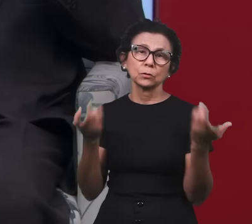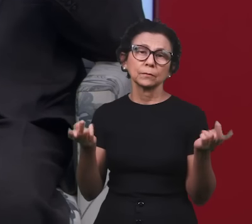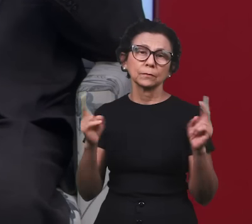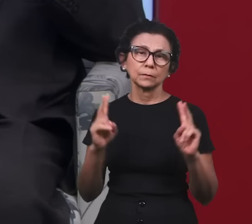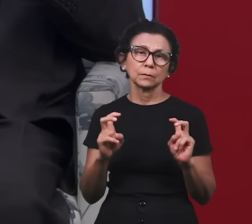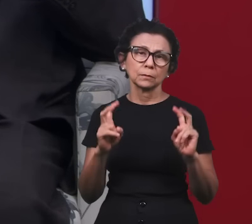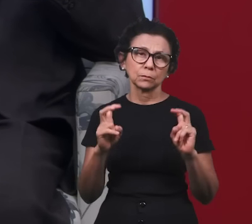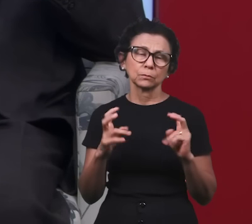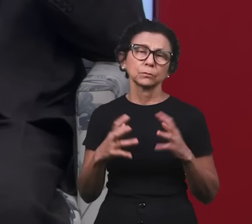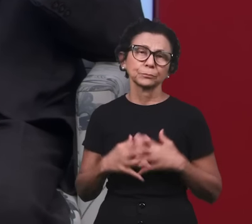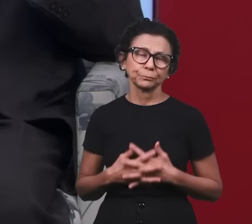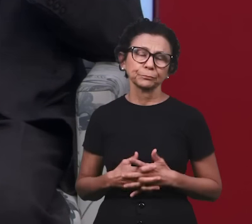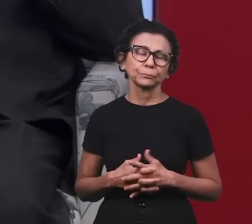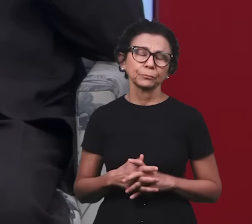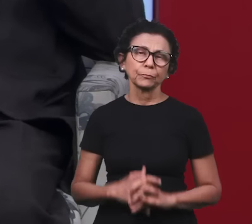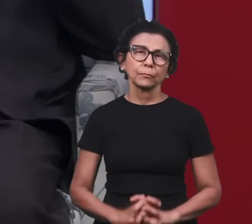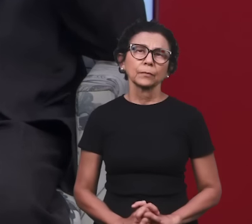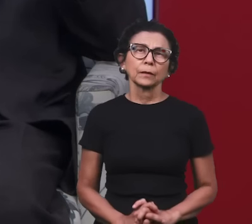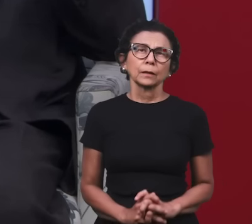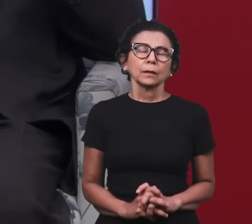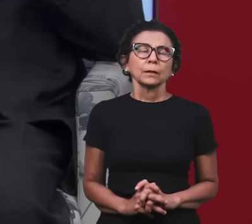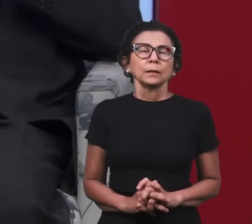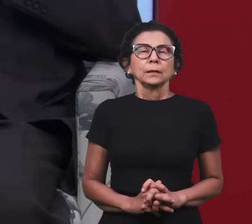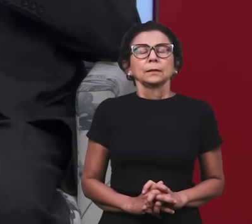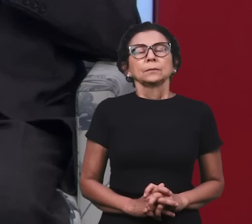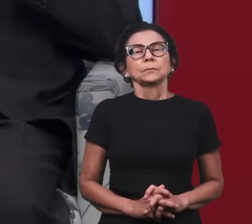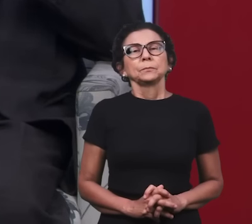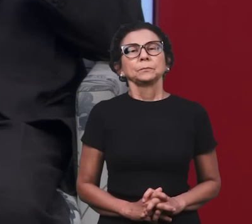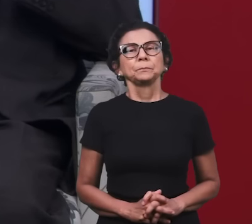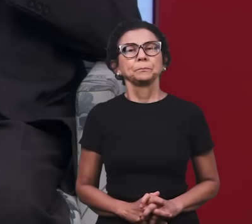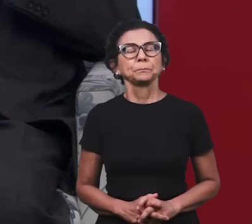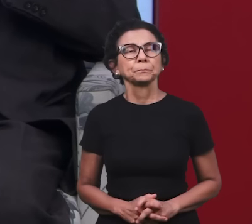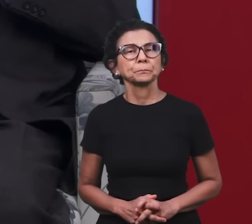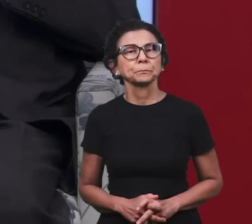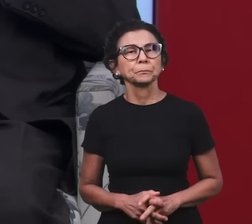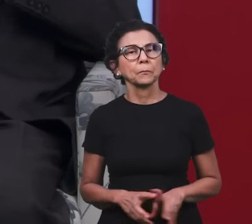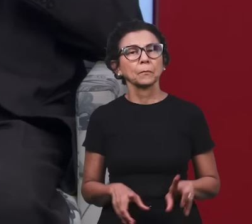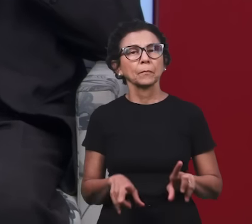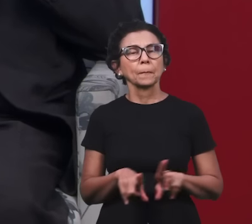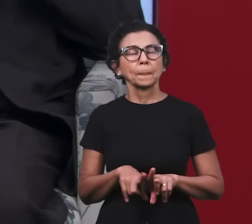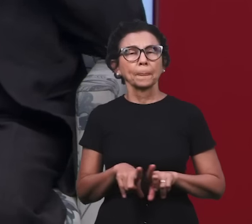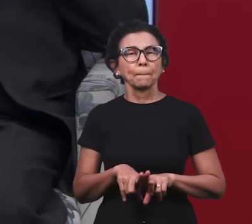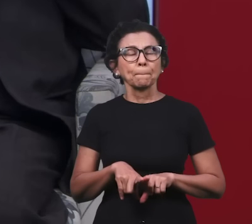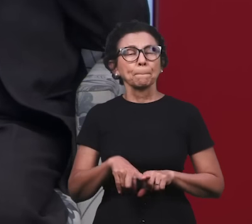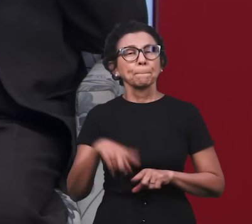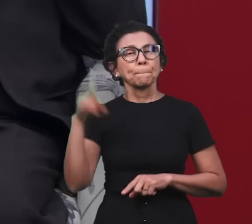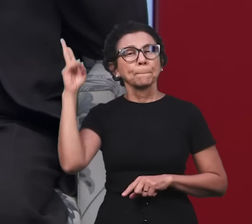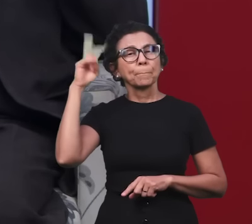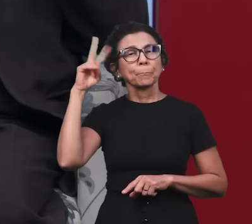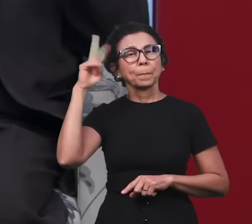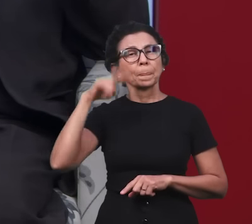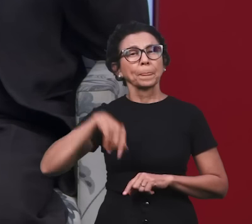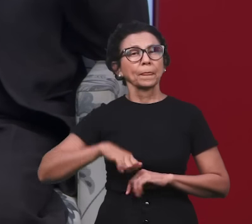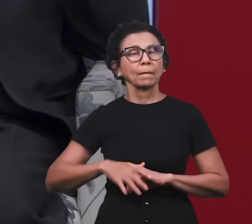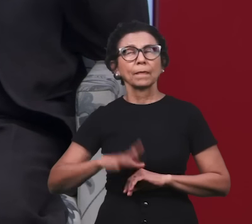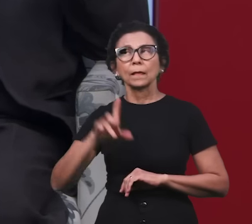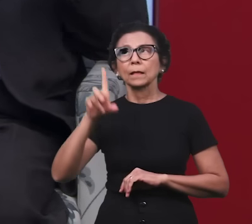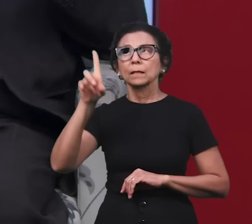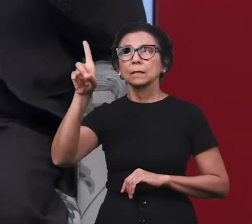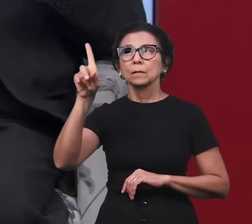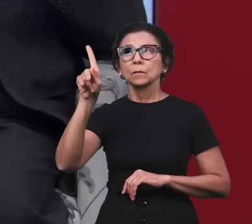assunto. Em primeiro lugar, vamos lembrar que Deus, o